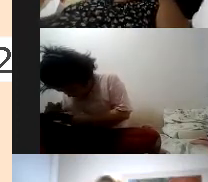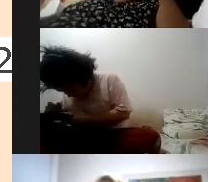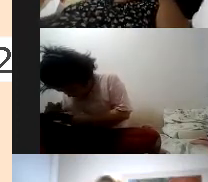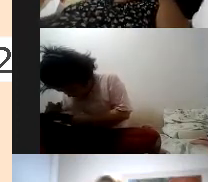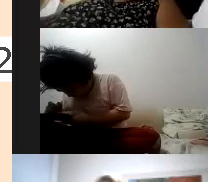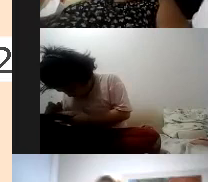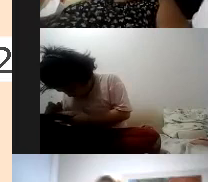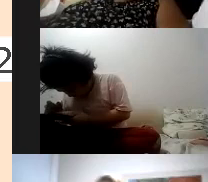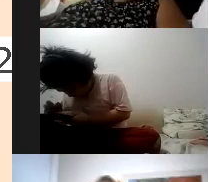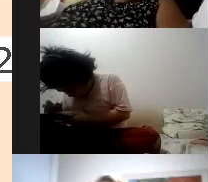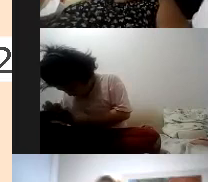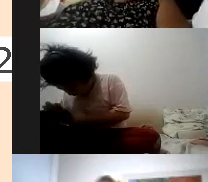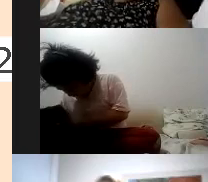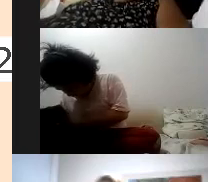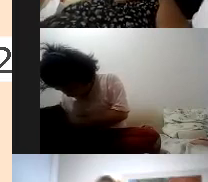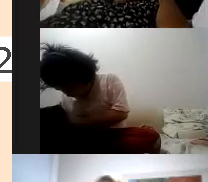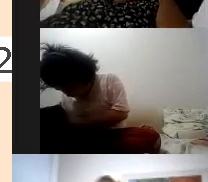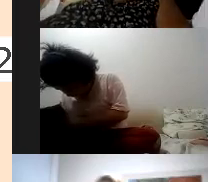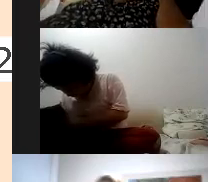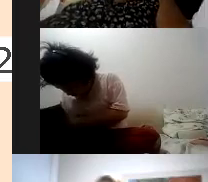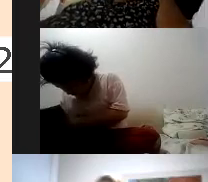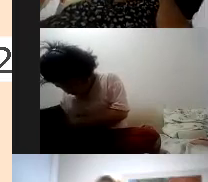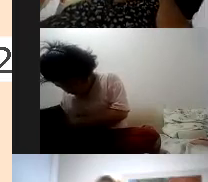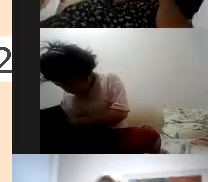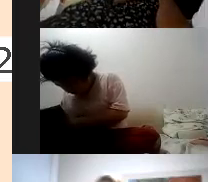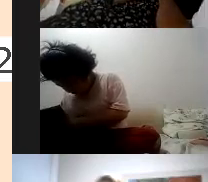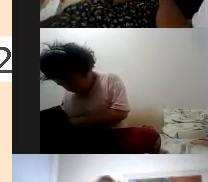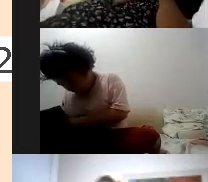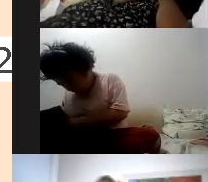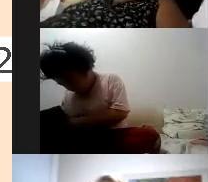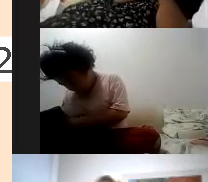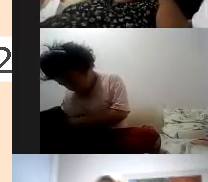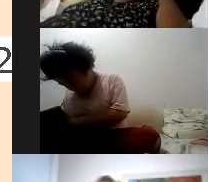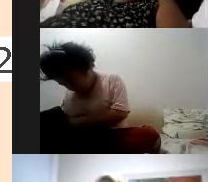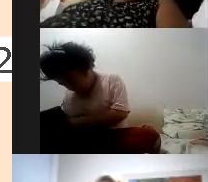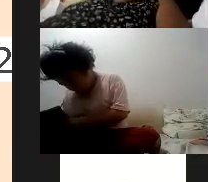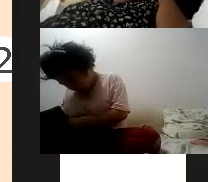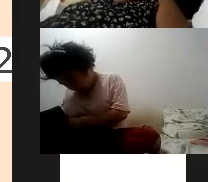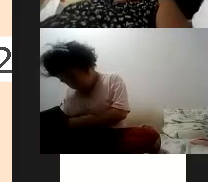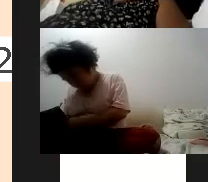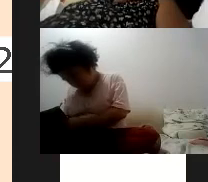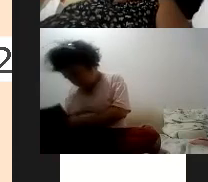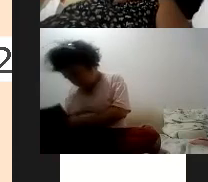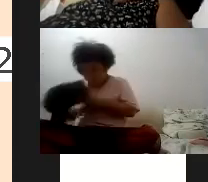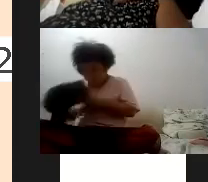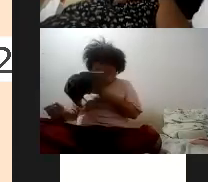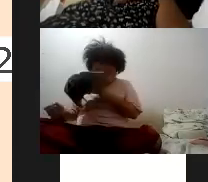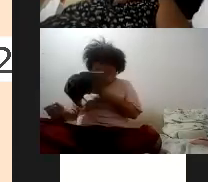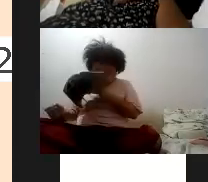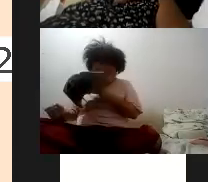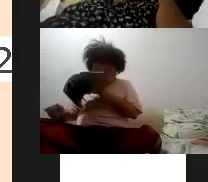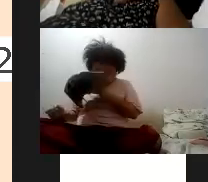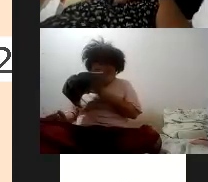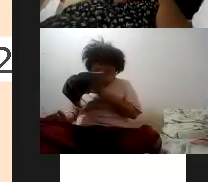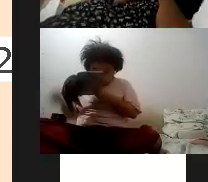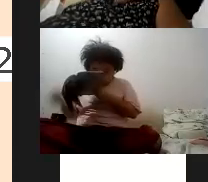numericamente em grande número, em grande frequência. Sendo assim, se é uma pessoa frequente,